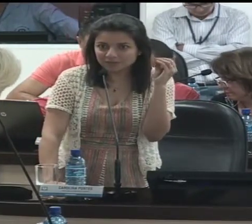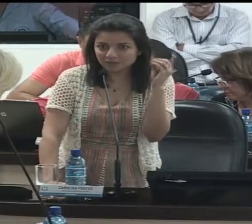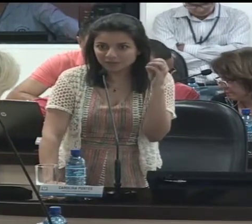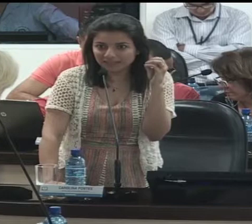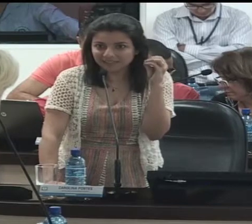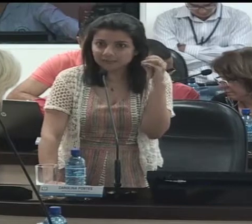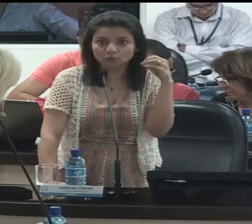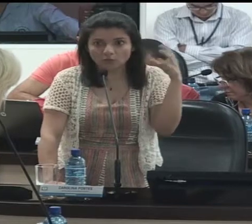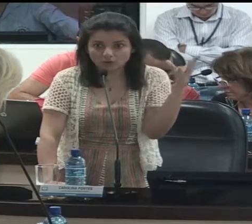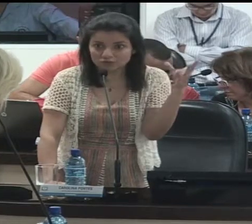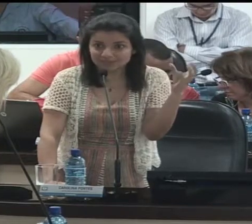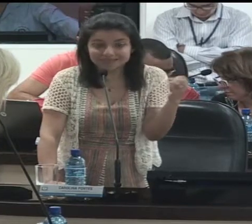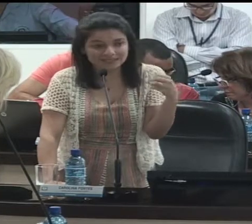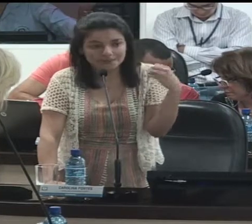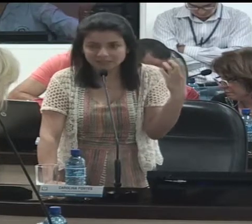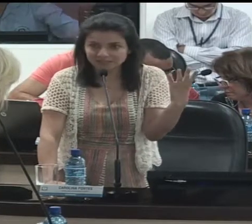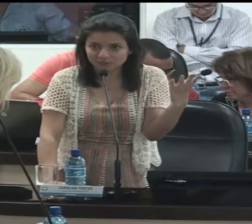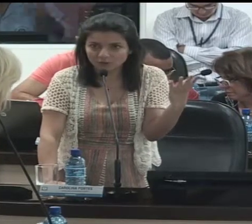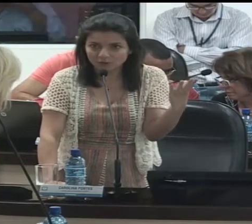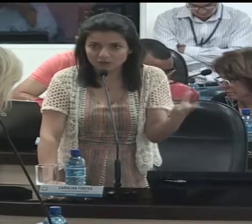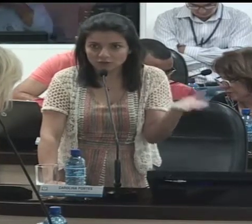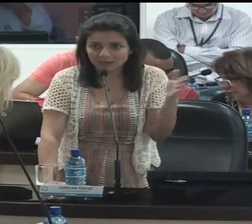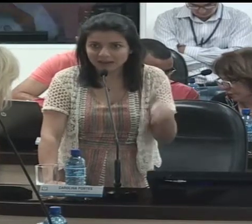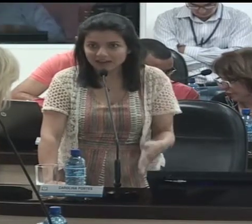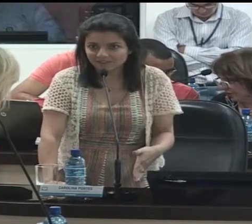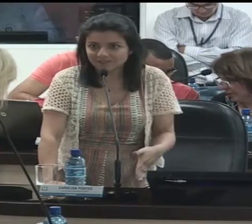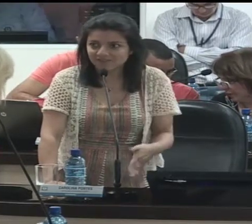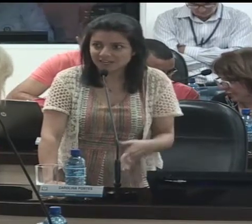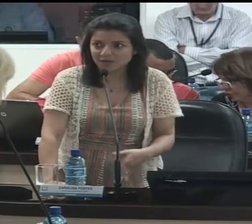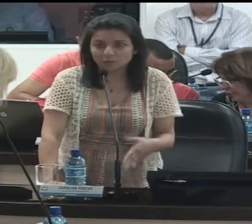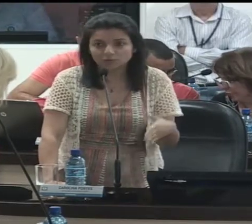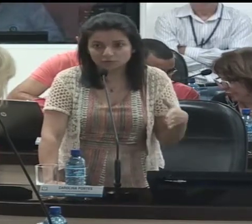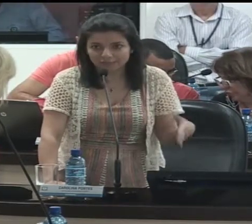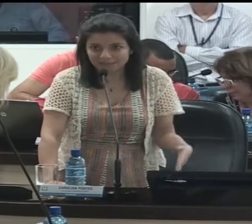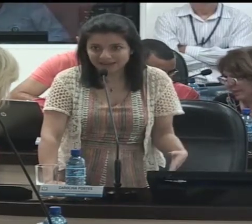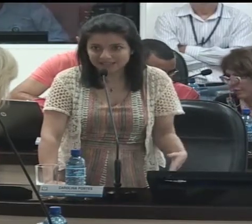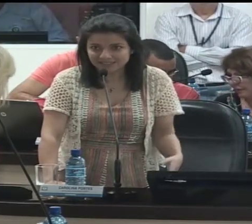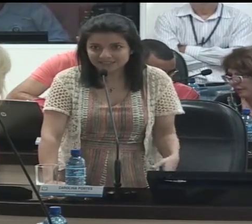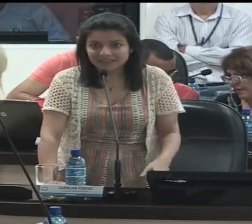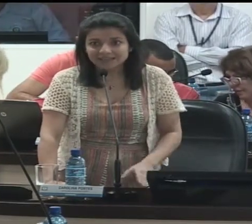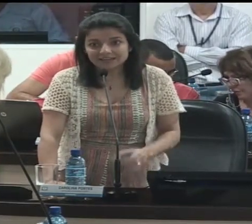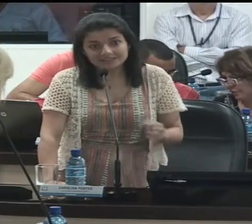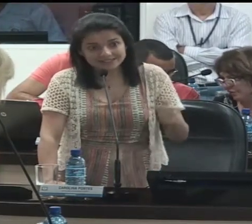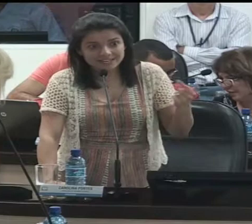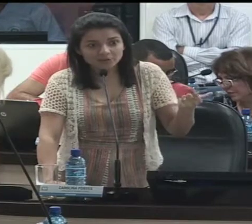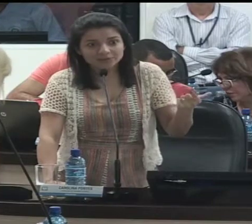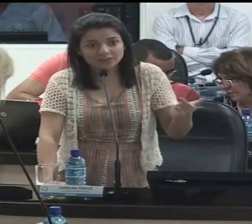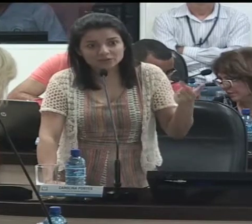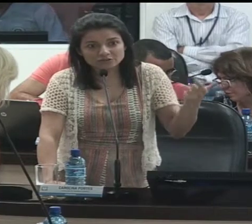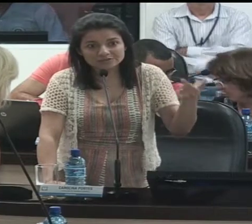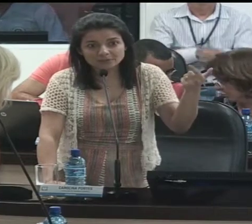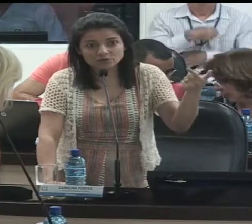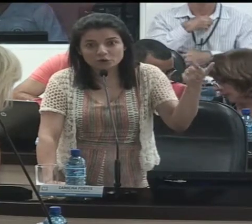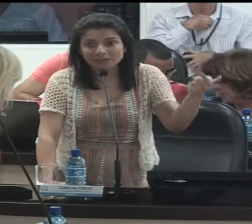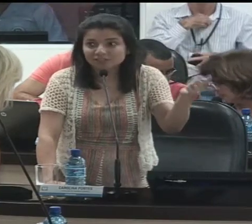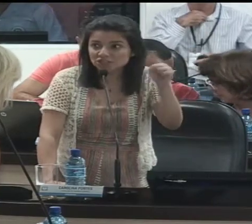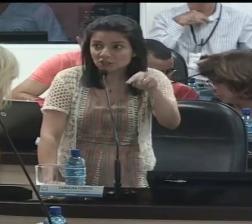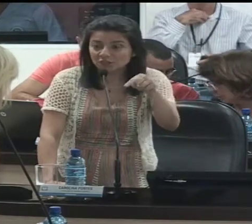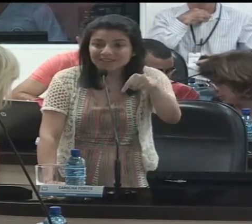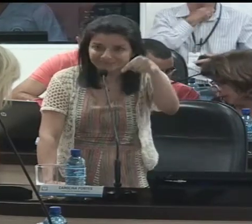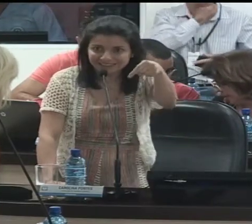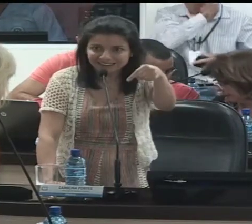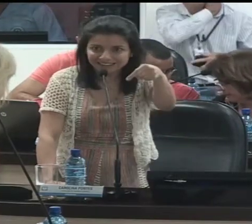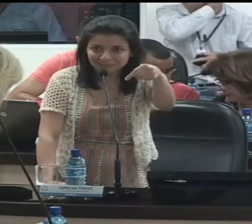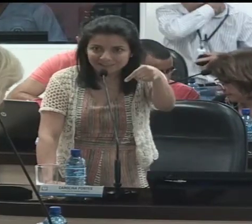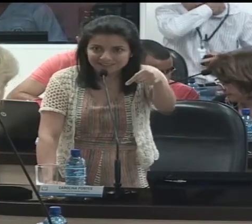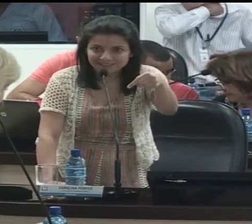momento em que se prega tanto ódio, em que se dissemina tanto ódio, palavras que vêm ao encontro da paz. E sem contar que hoje nós estamos no aumento da